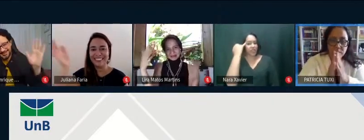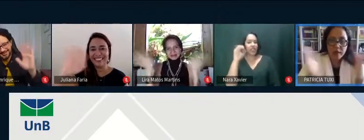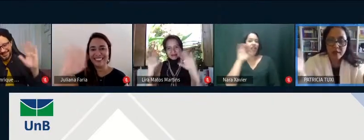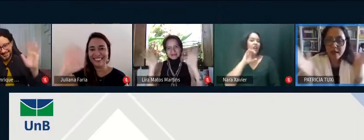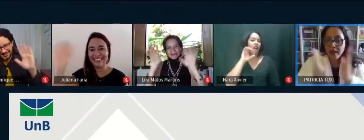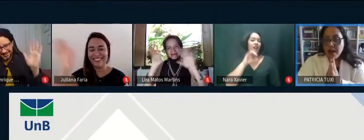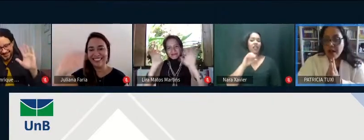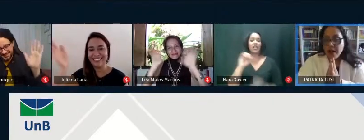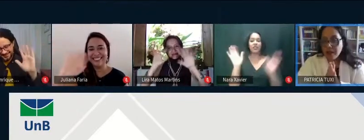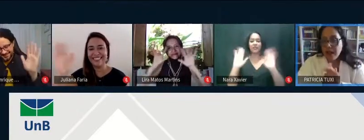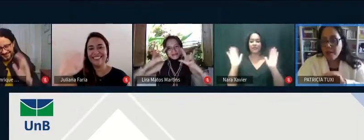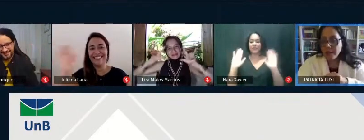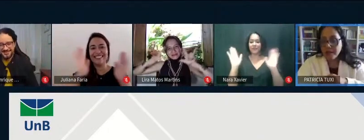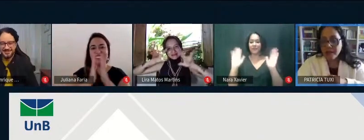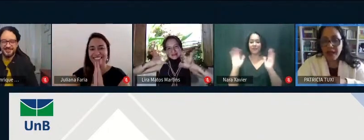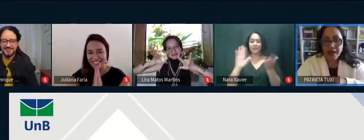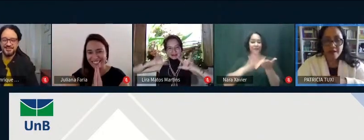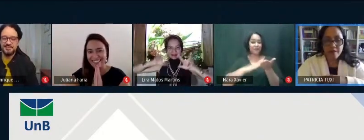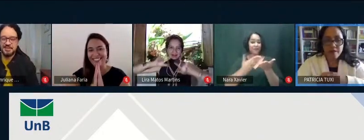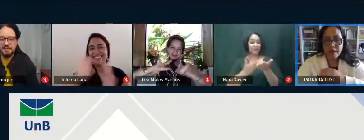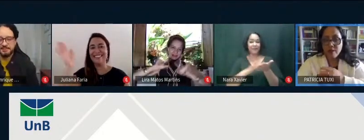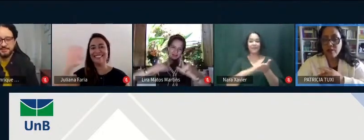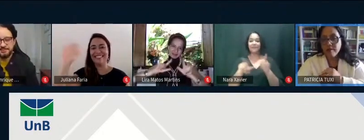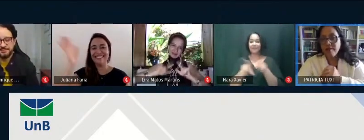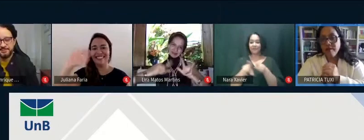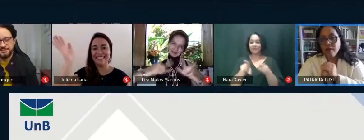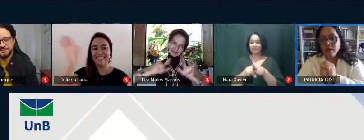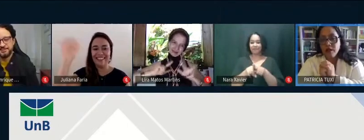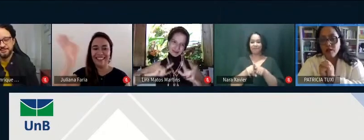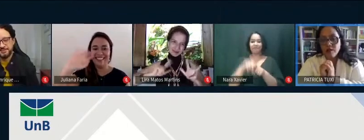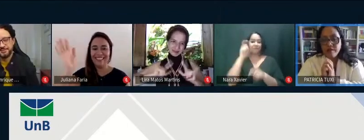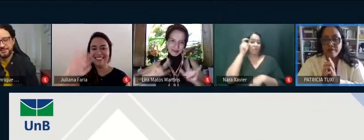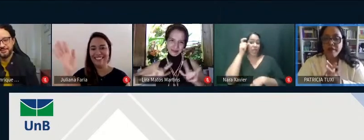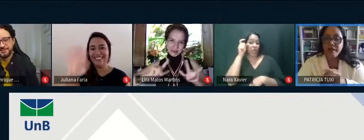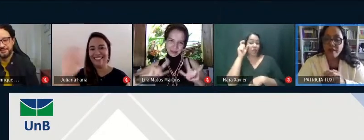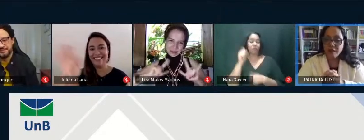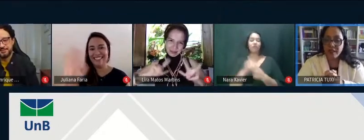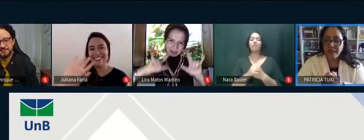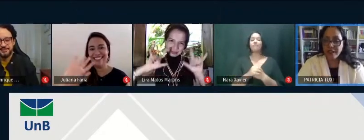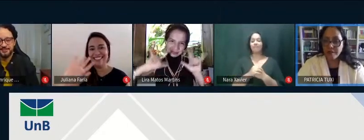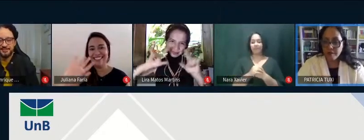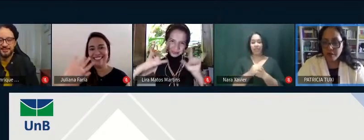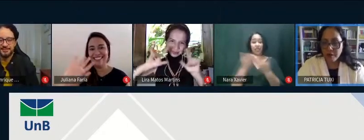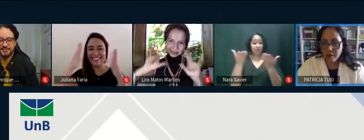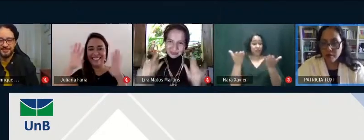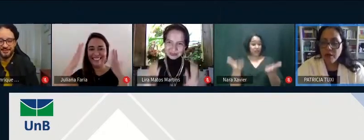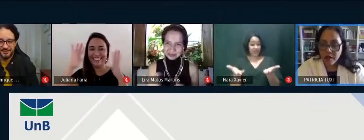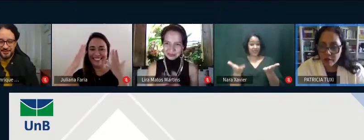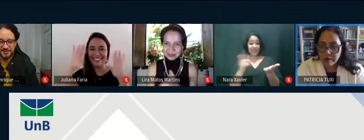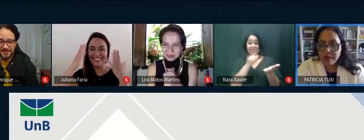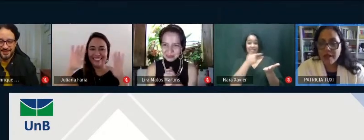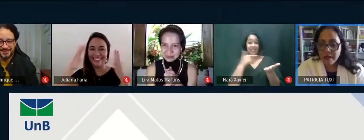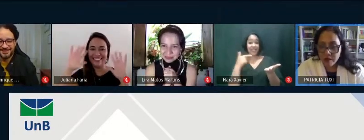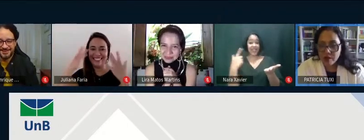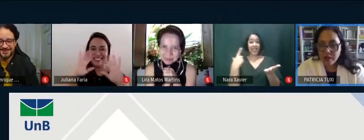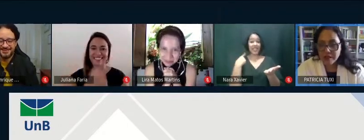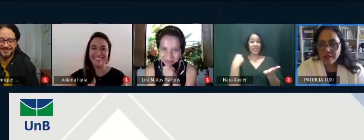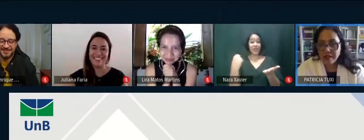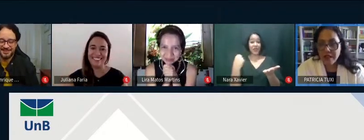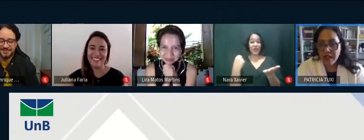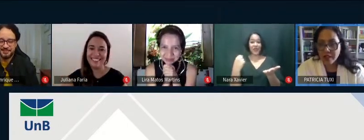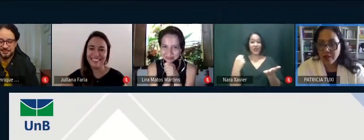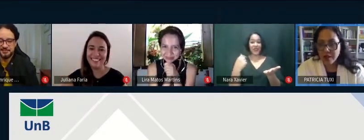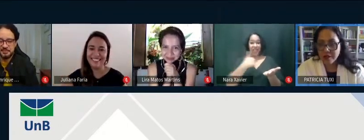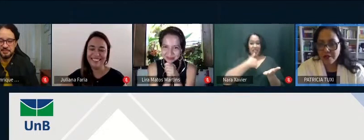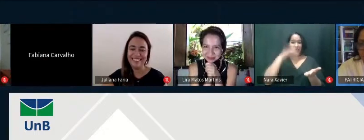Carlos, aos intérpretes Nara, Brito, Rodrigo, e a você, Lira, por ter me escolhido com